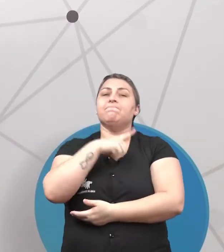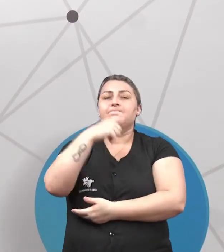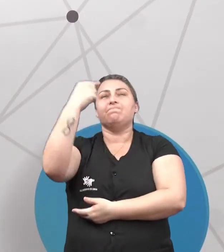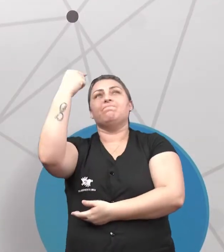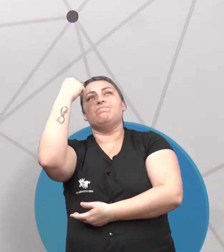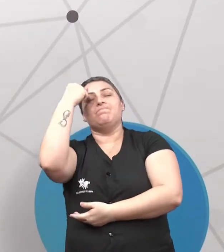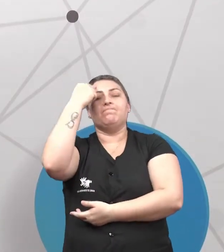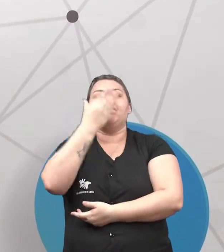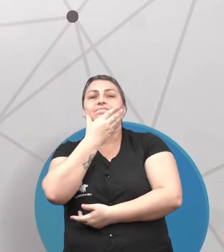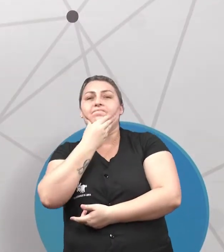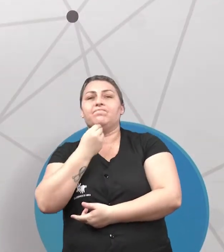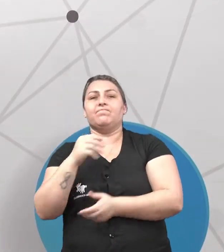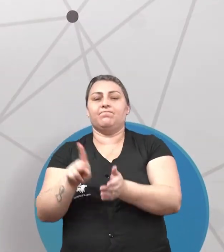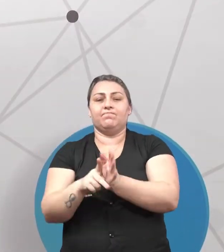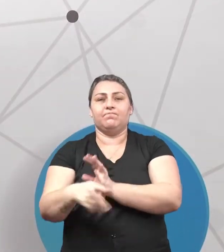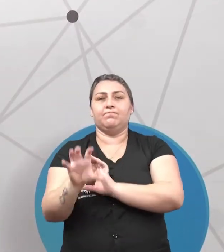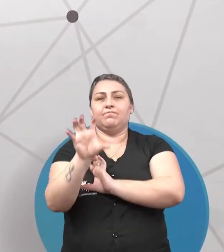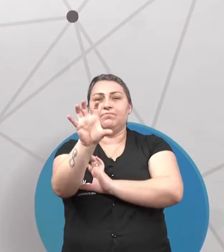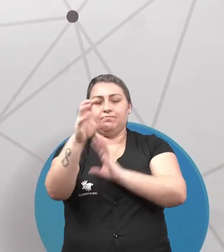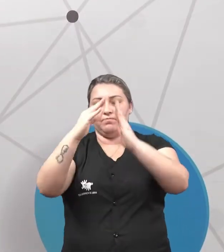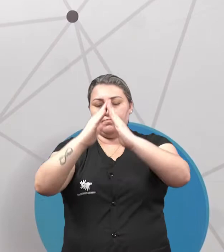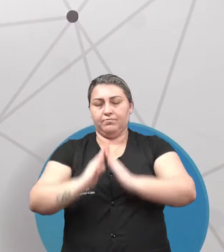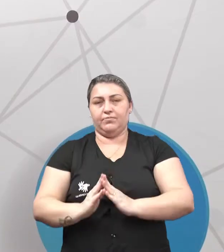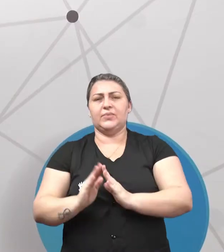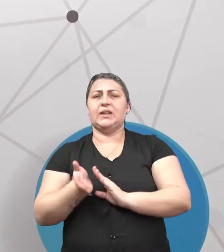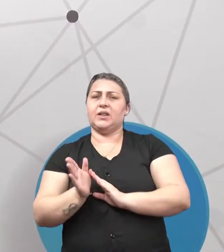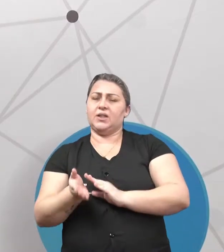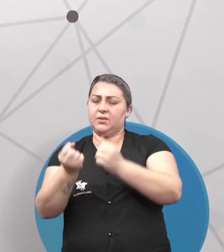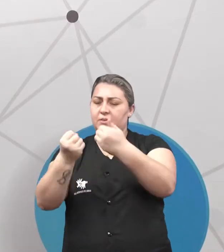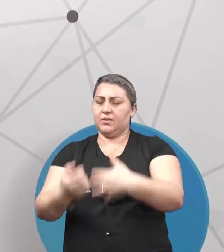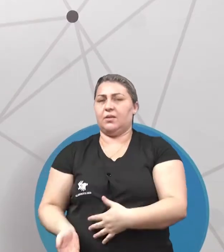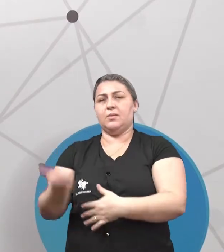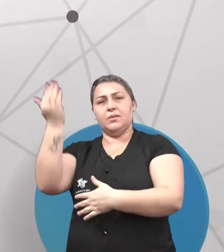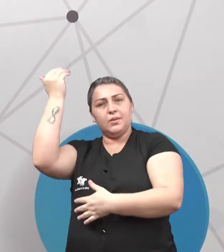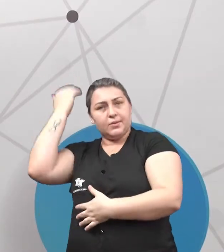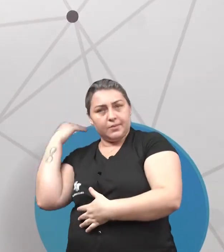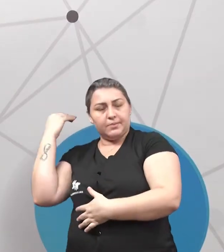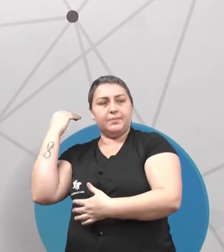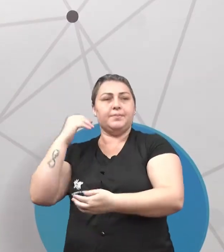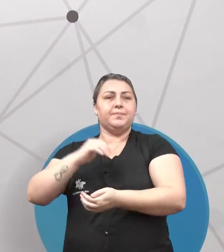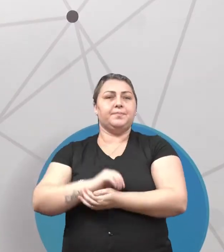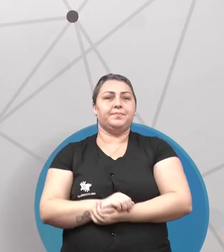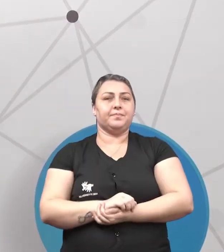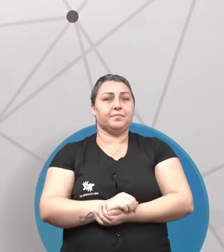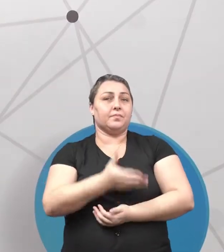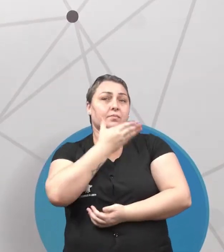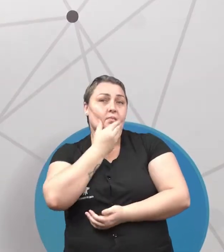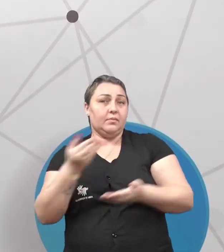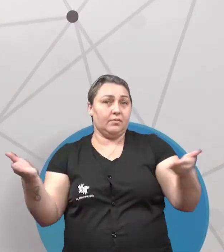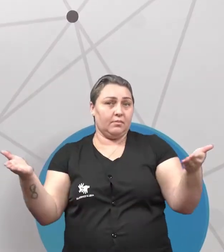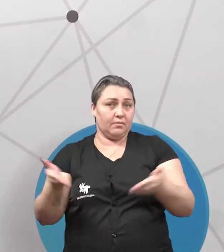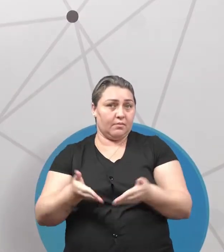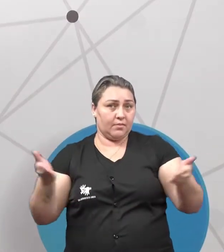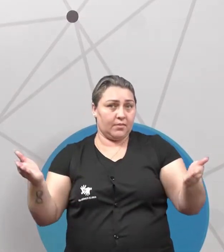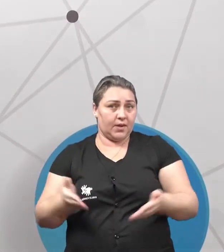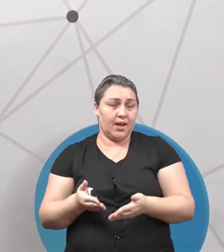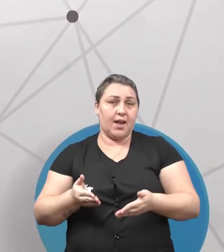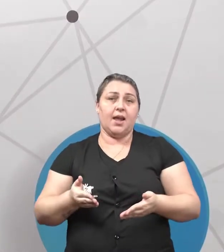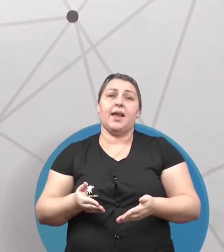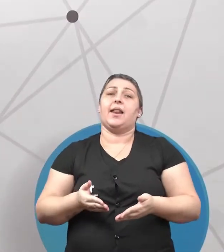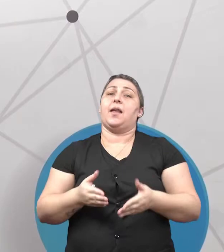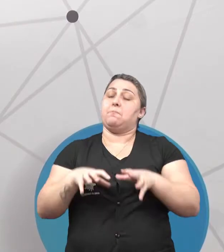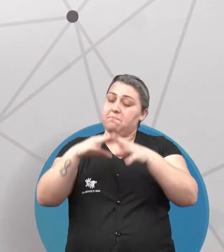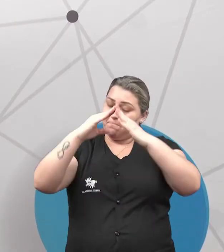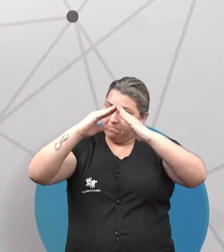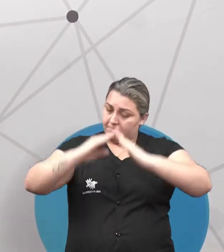do homem em um determinado local, né? A gente já discutiu isso um pouco antes nas aulas passadas. O homem agora ele não é mais nômade, ele se